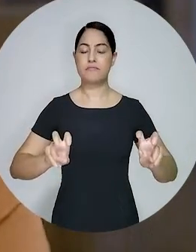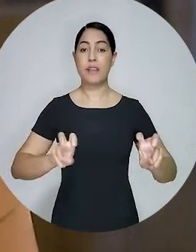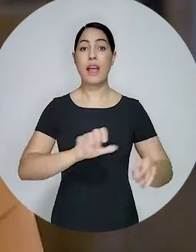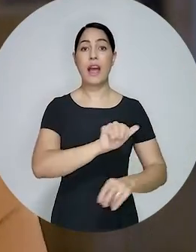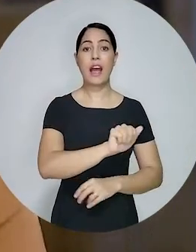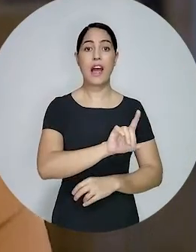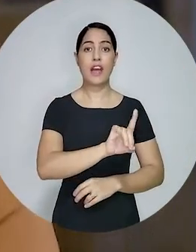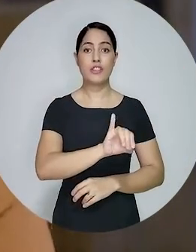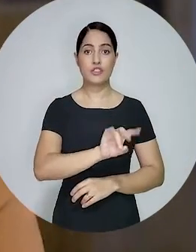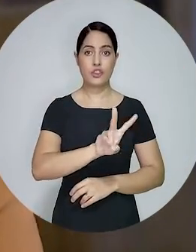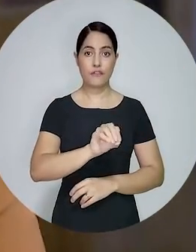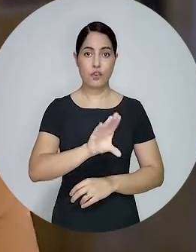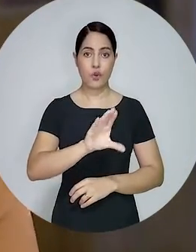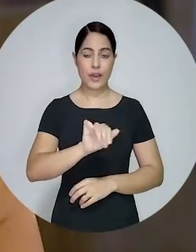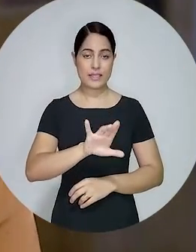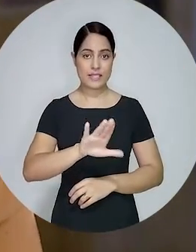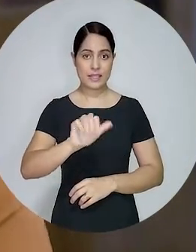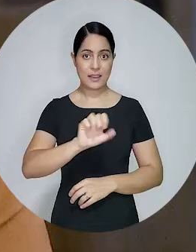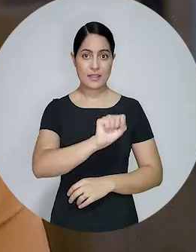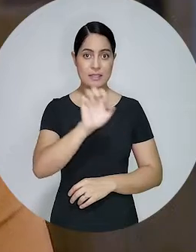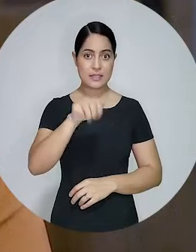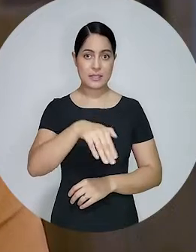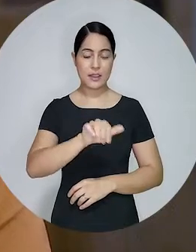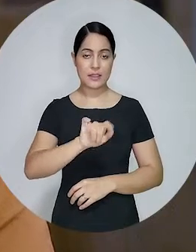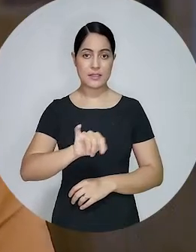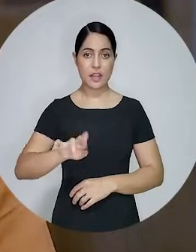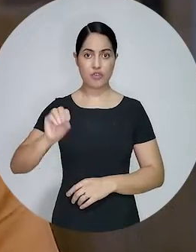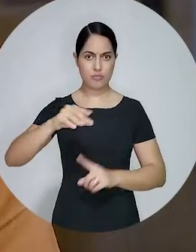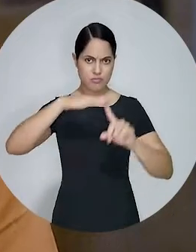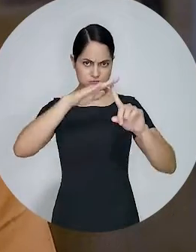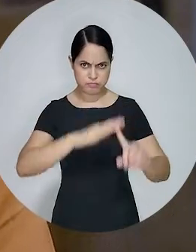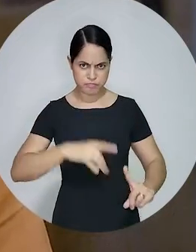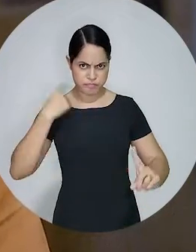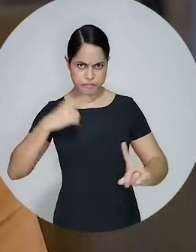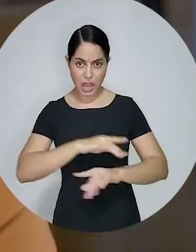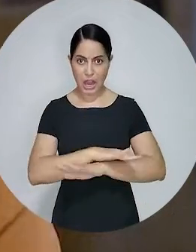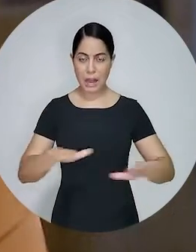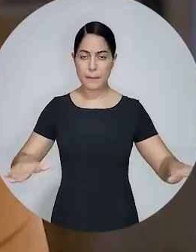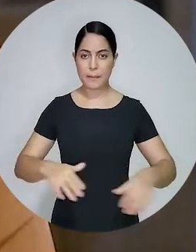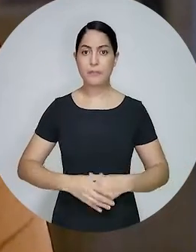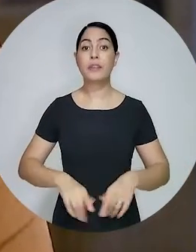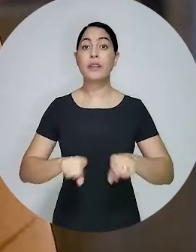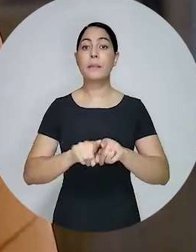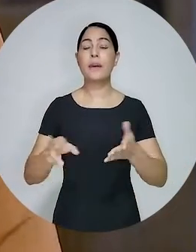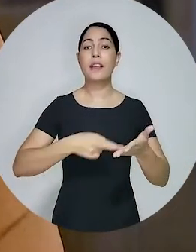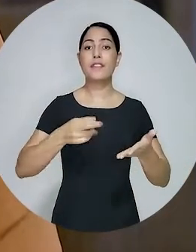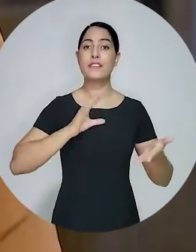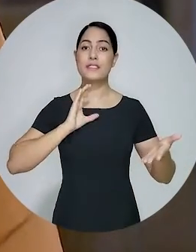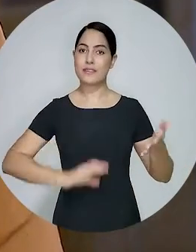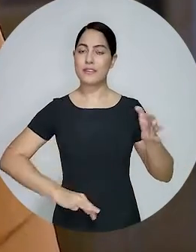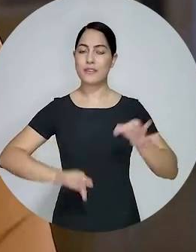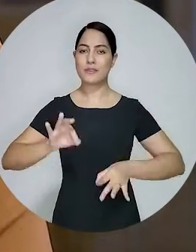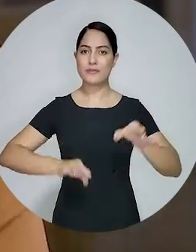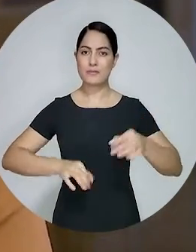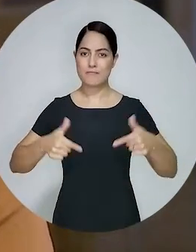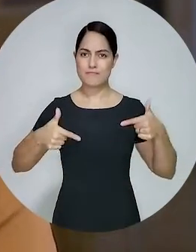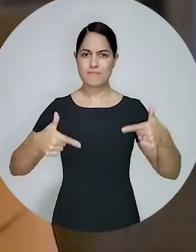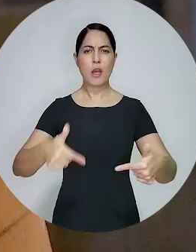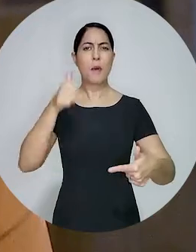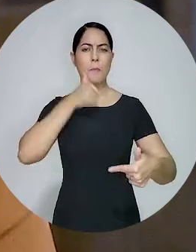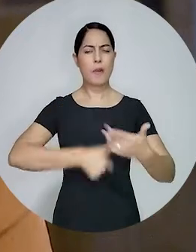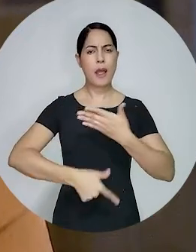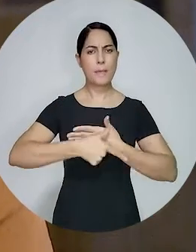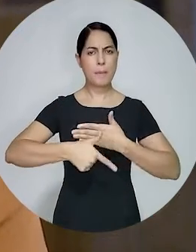Sem Assédio. Revista Justiça e Cidadania ressalta o papel das mulheres na advocacia e na Ordem dos Advogados